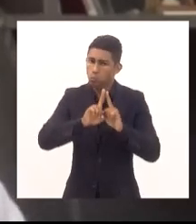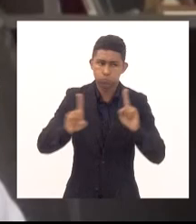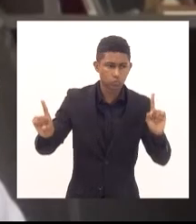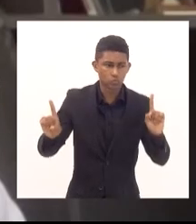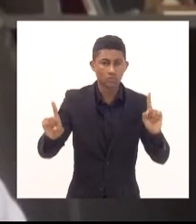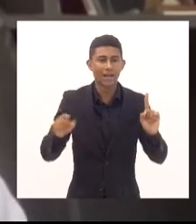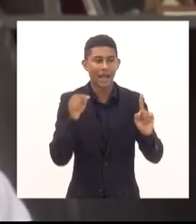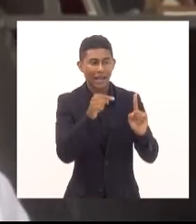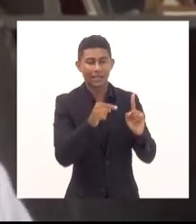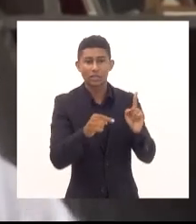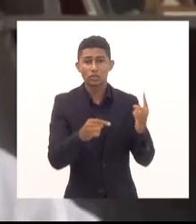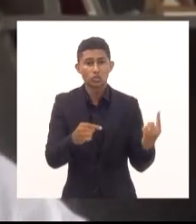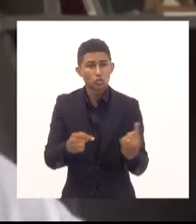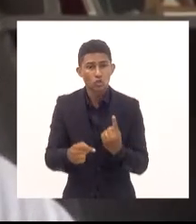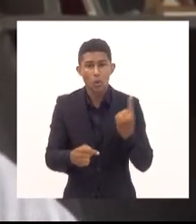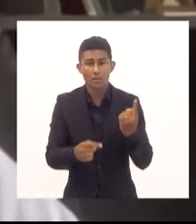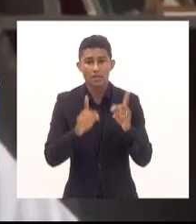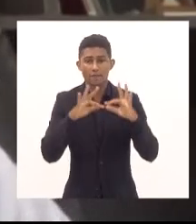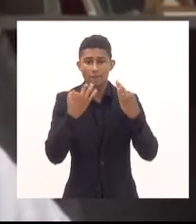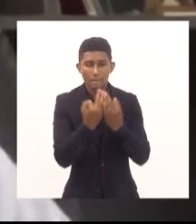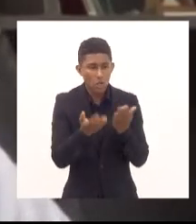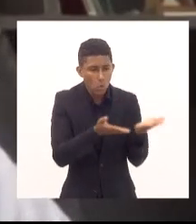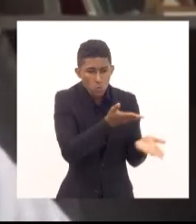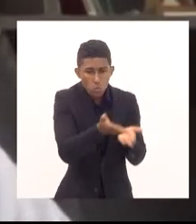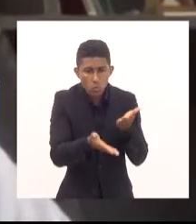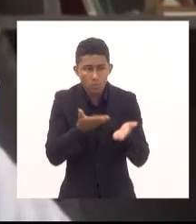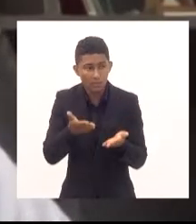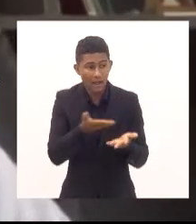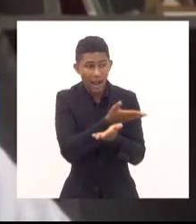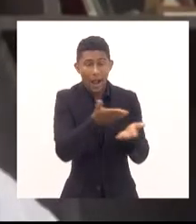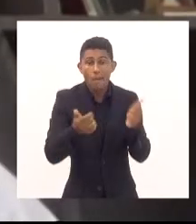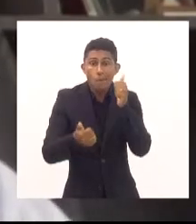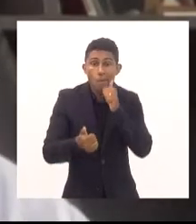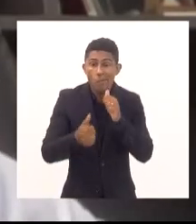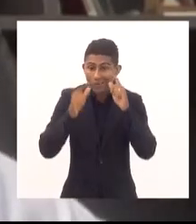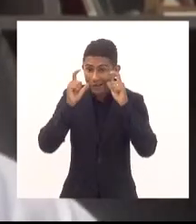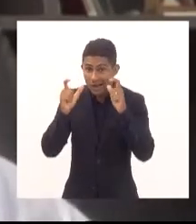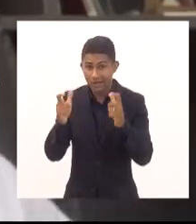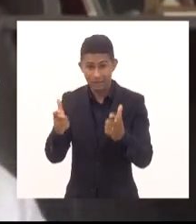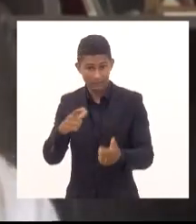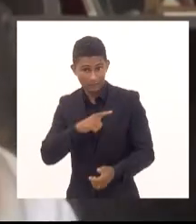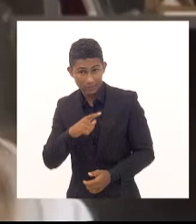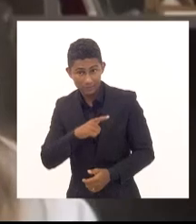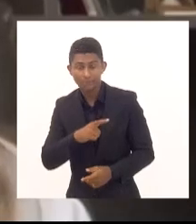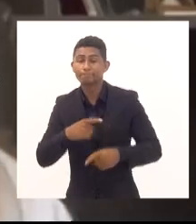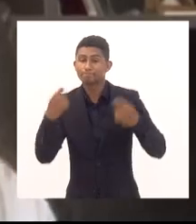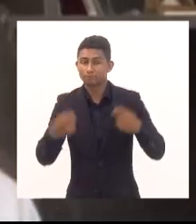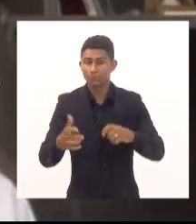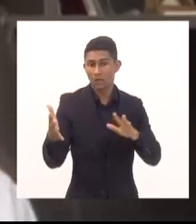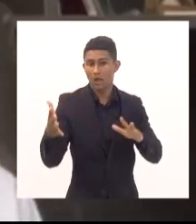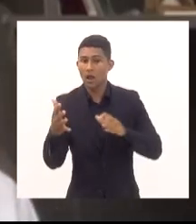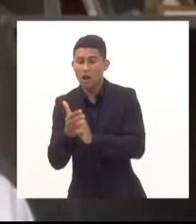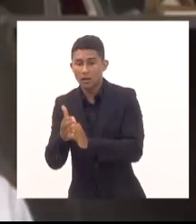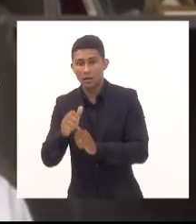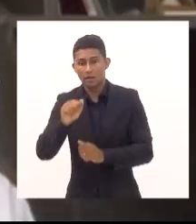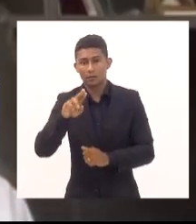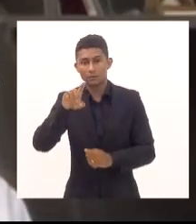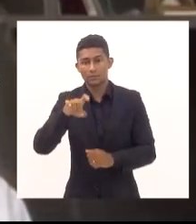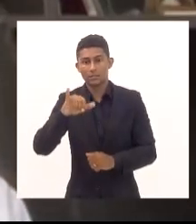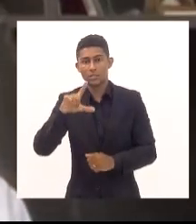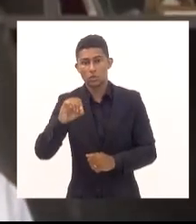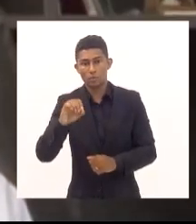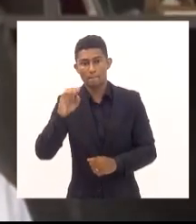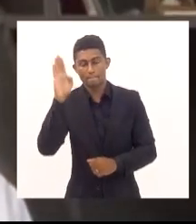própria família. E as interessadas no programa, elas precisam estar inscritas no Auxílio Brasil ou no